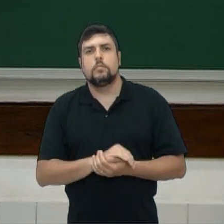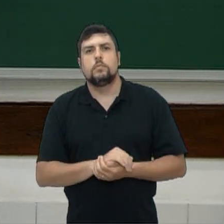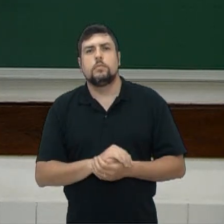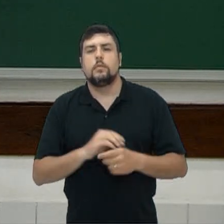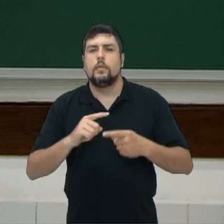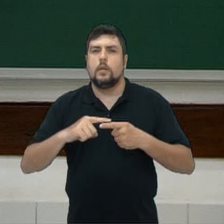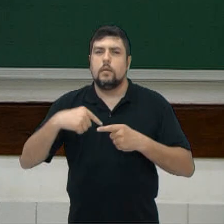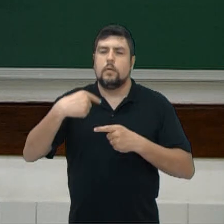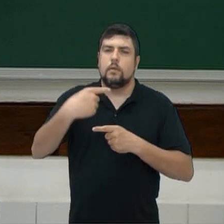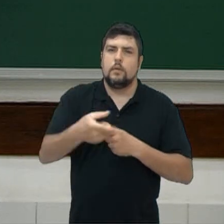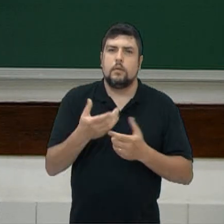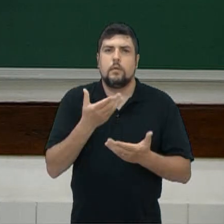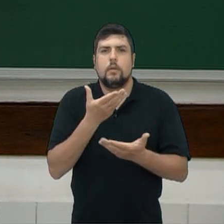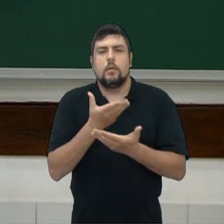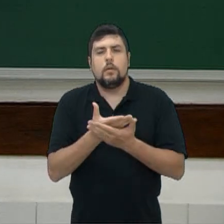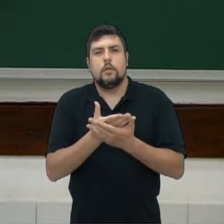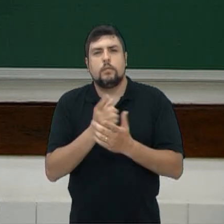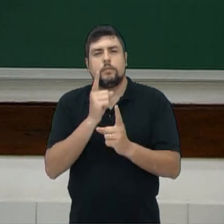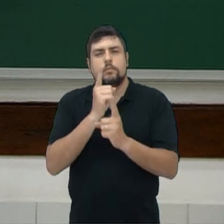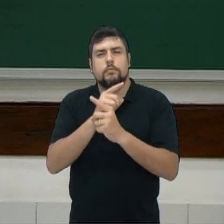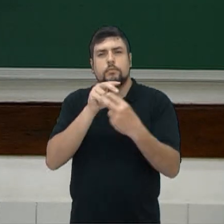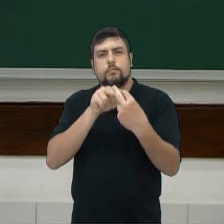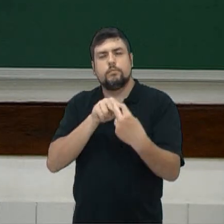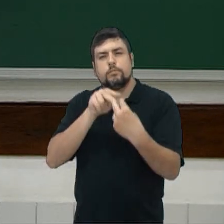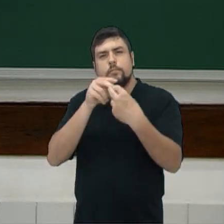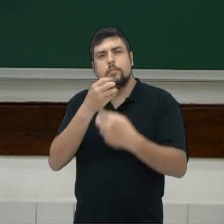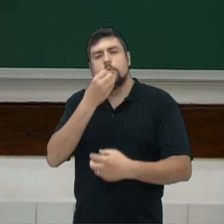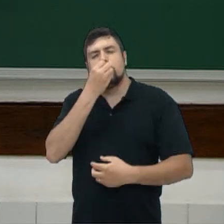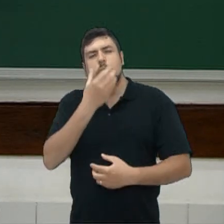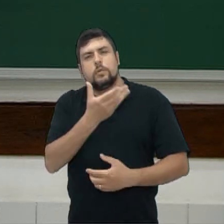na próxima aula a gente se encontrar aqui, tá? Tudo de bom